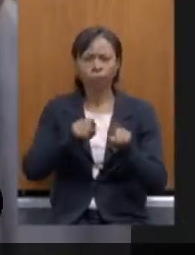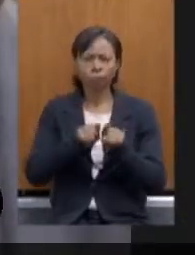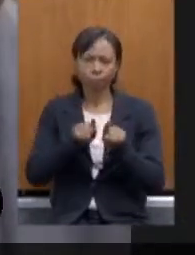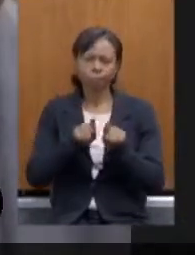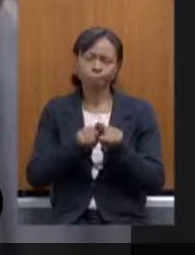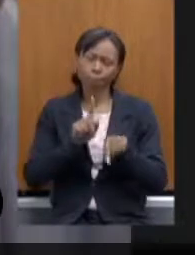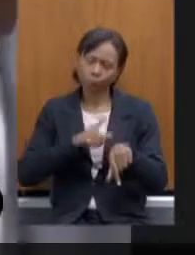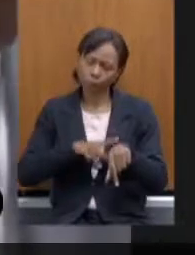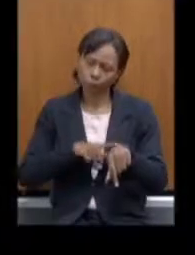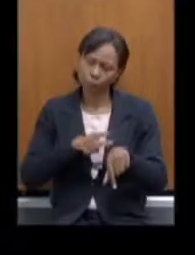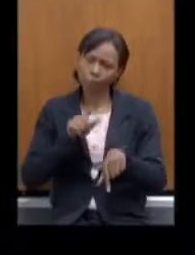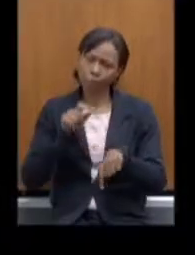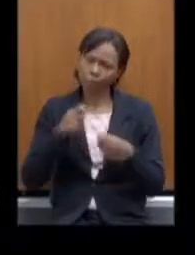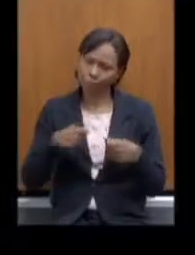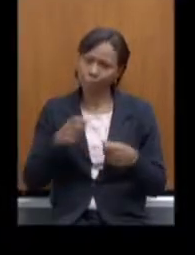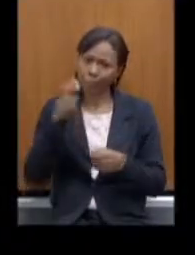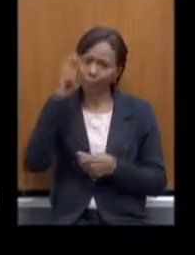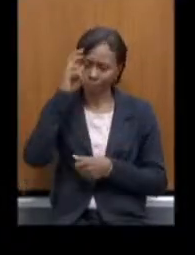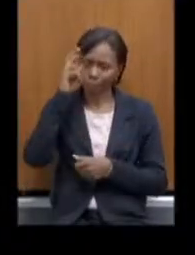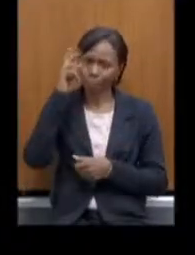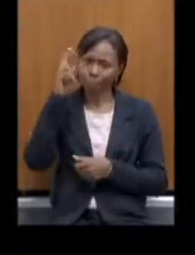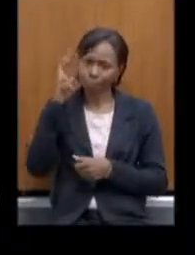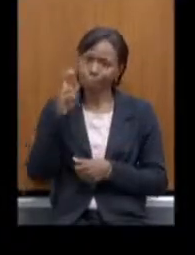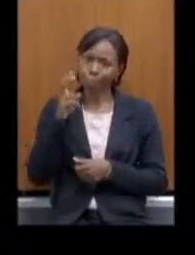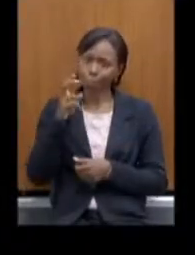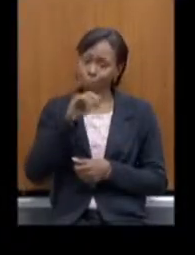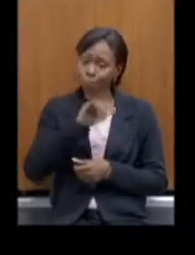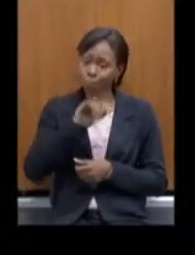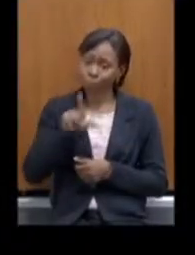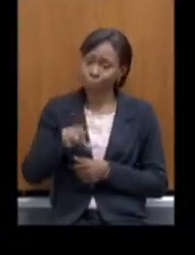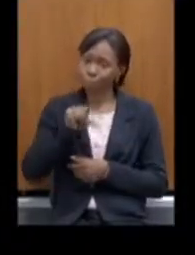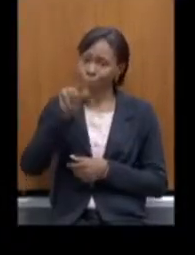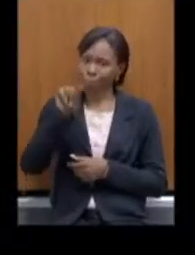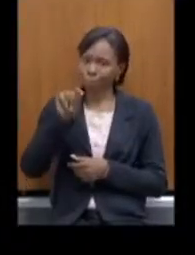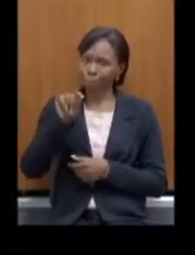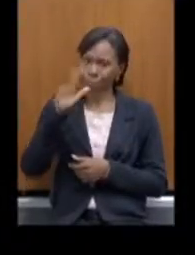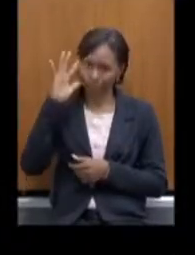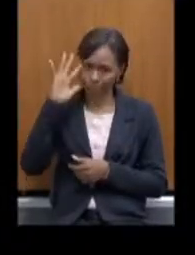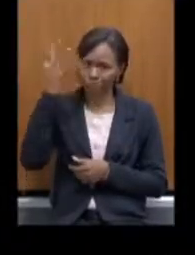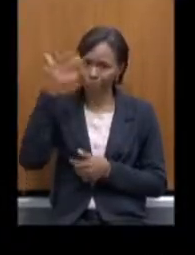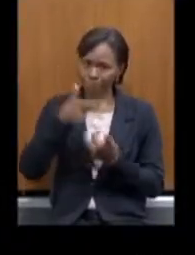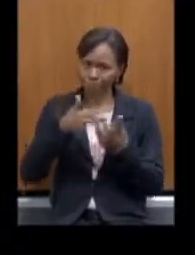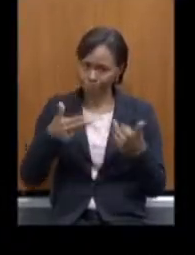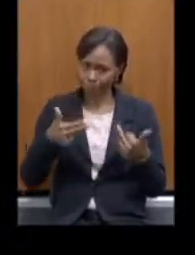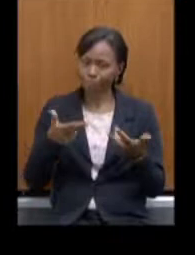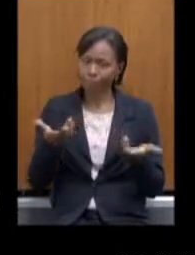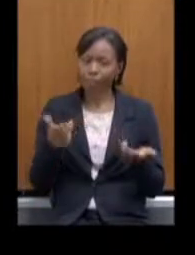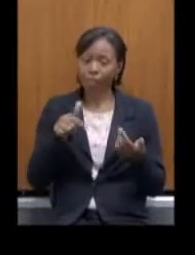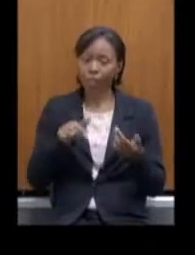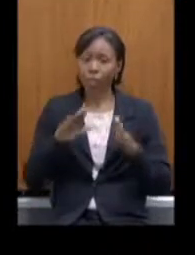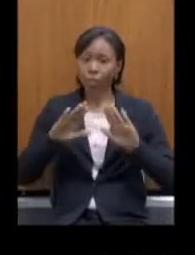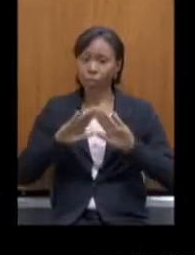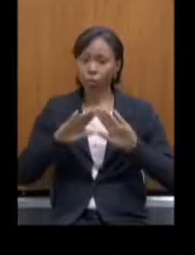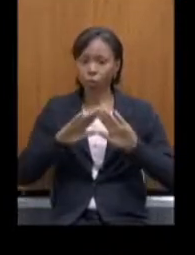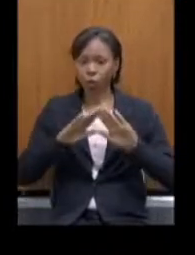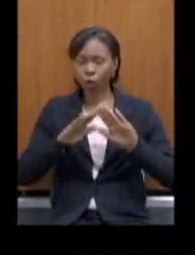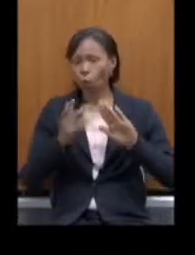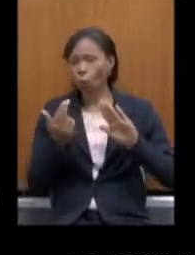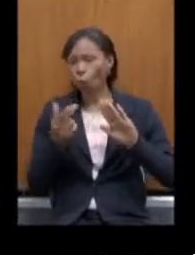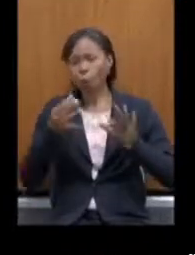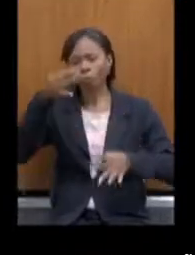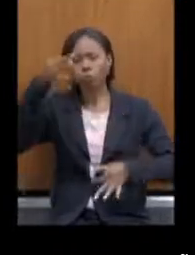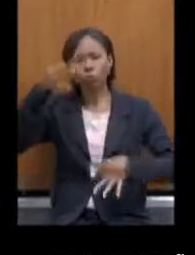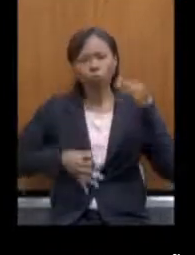da sabedoria para poder tomar as nossas decisões essa casa será o juiz desse